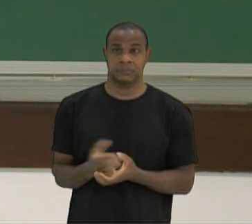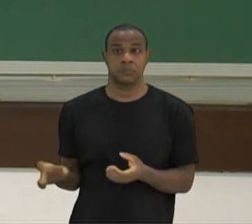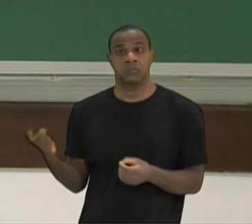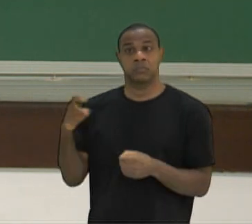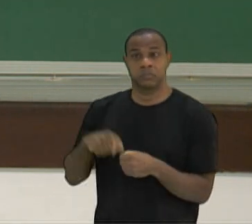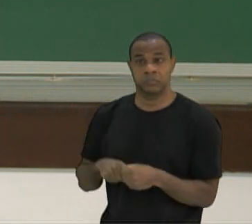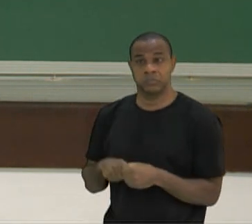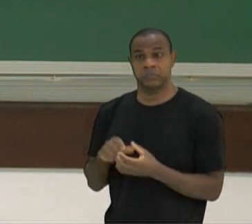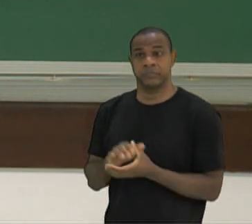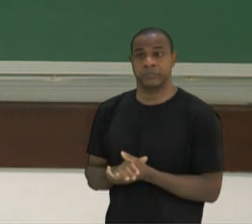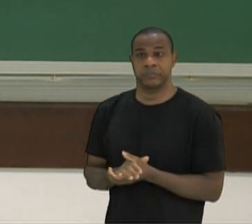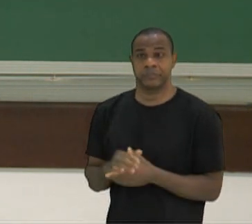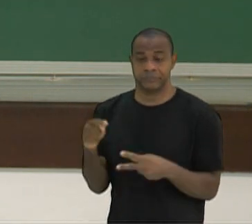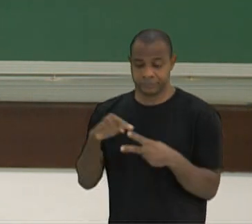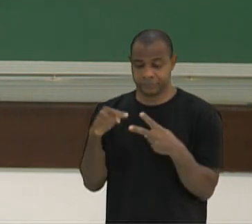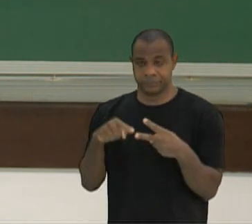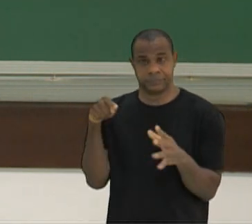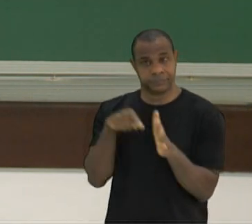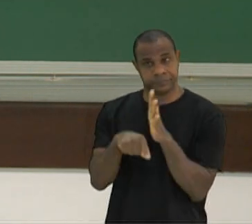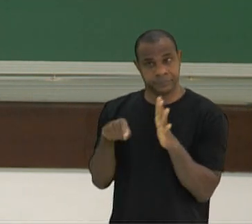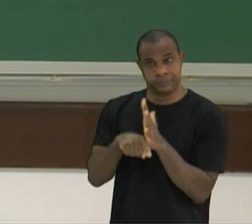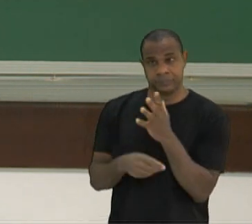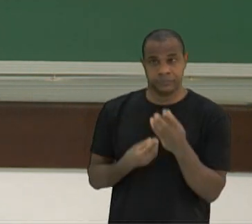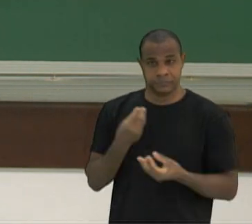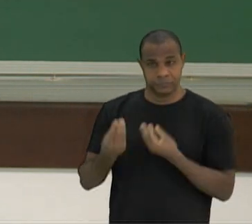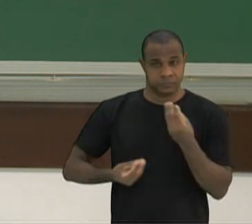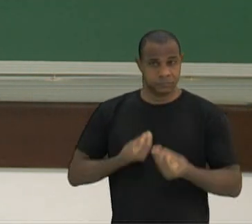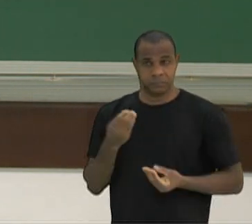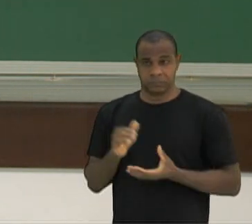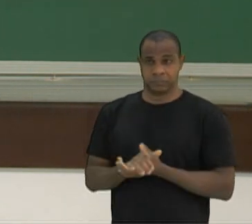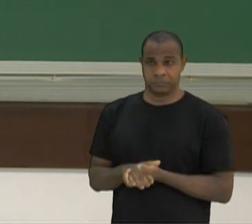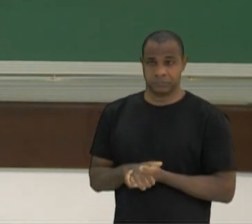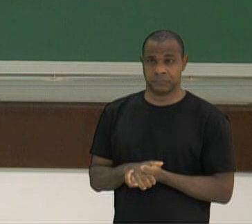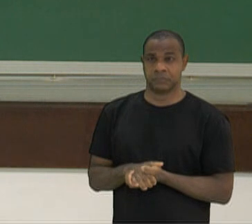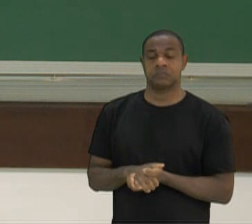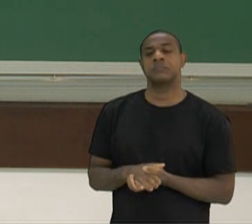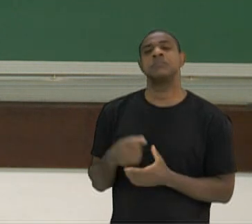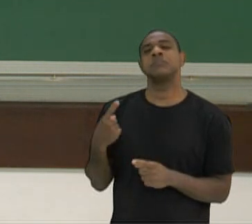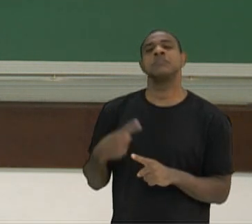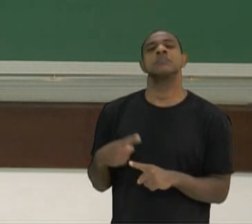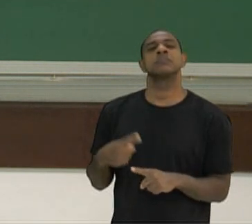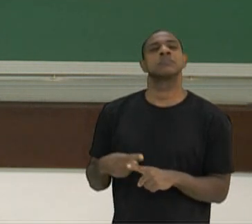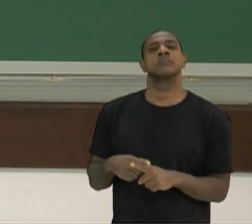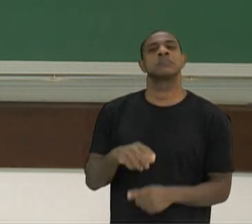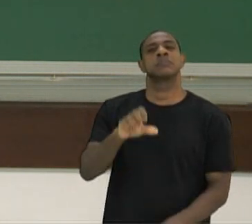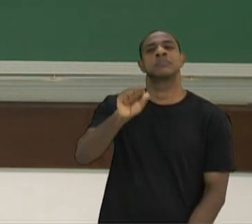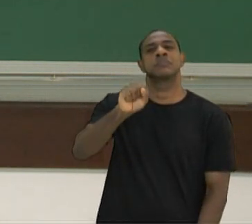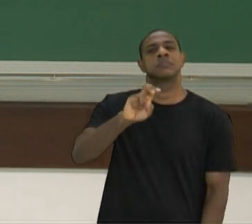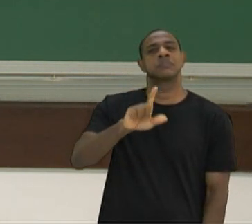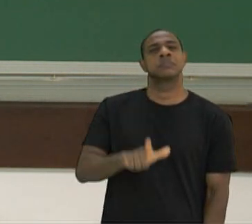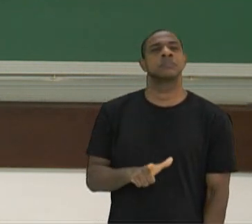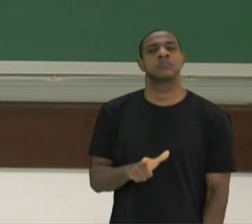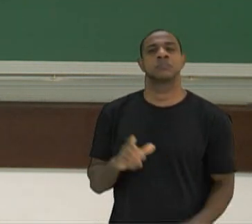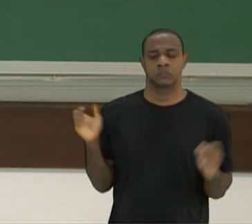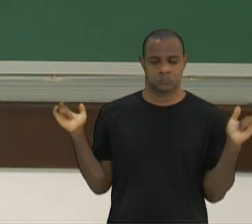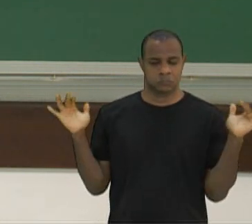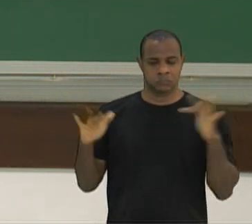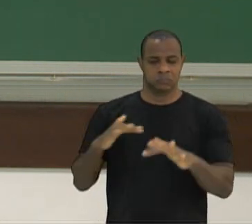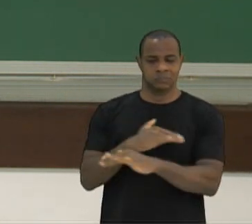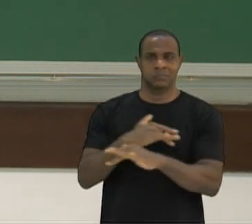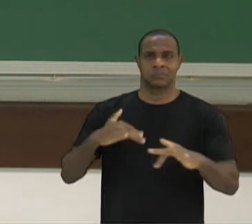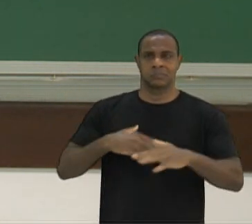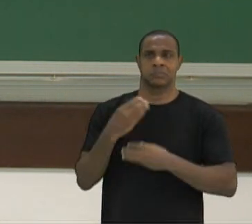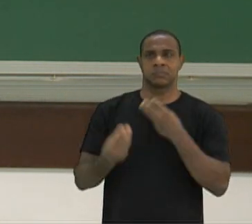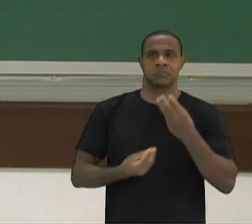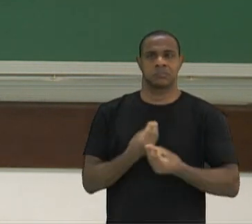Voltamos então ali com duas perguntinhas que ficaram para vocês. A primeira, por que na região sul foi diferente a questão da